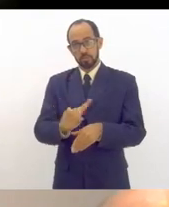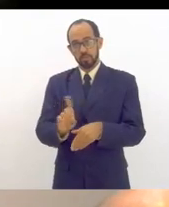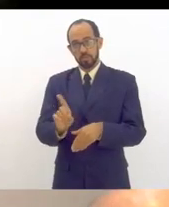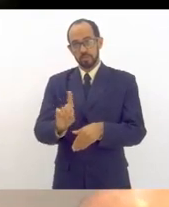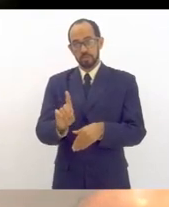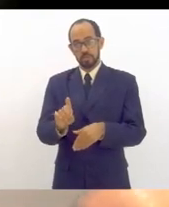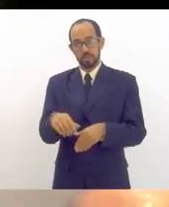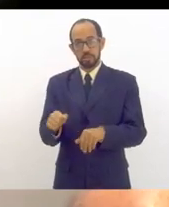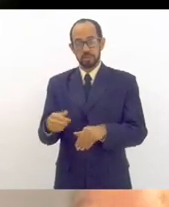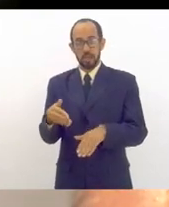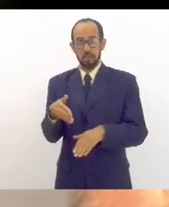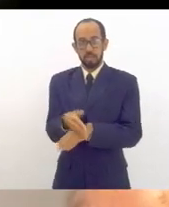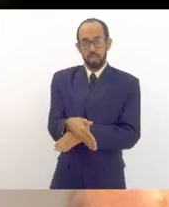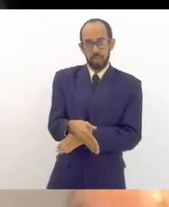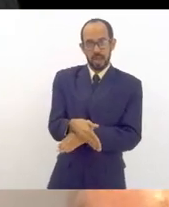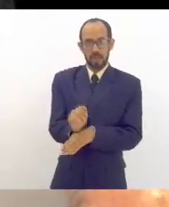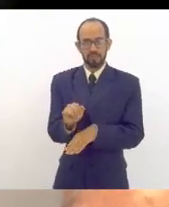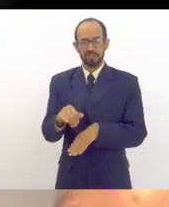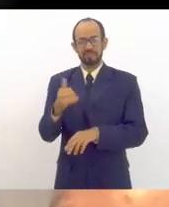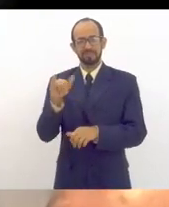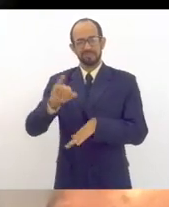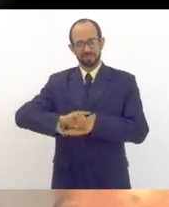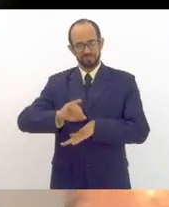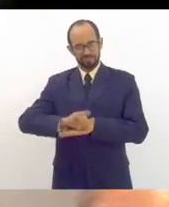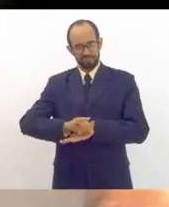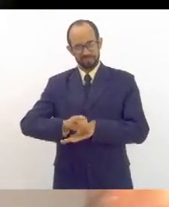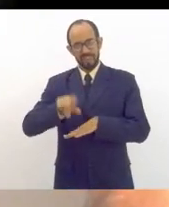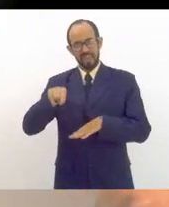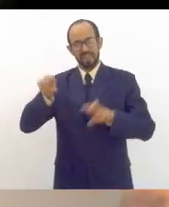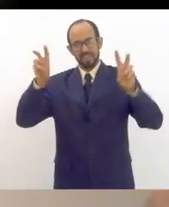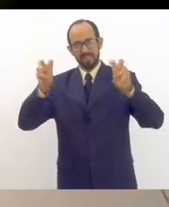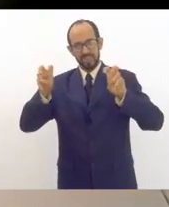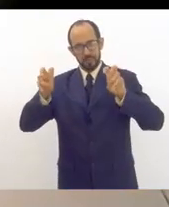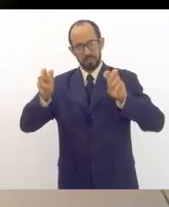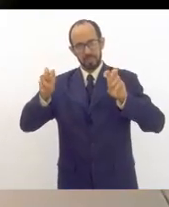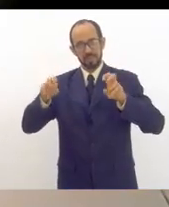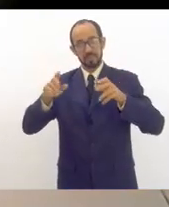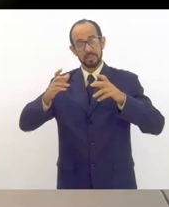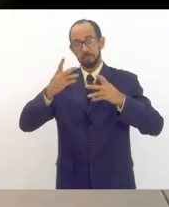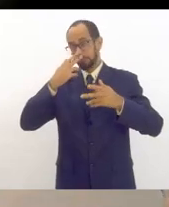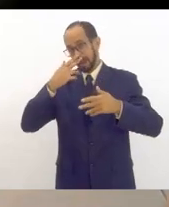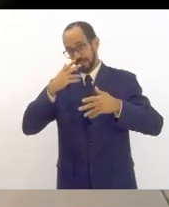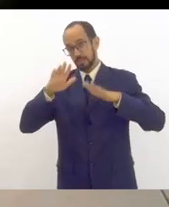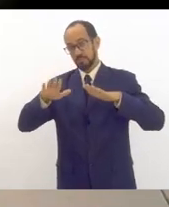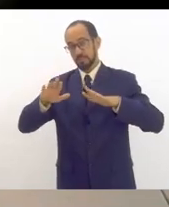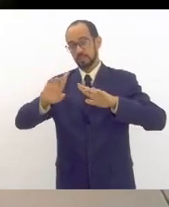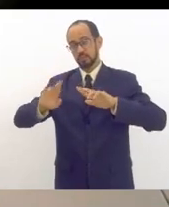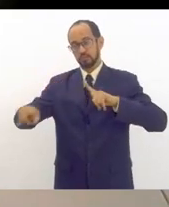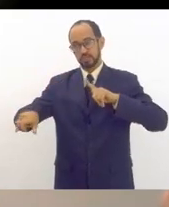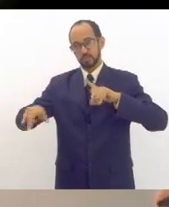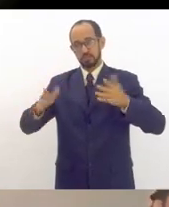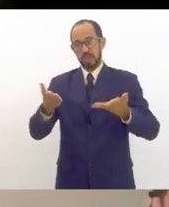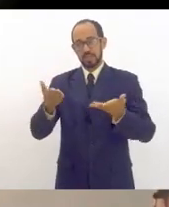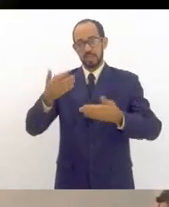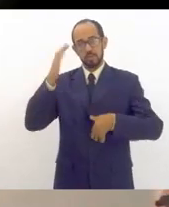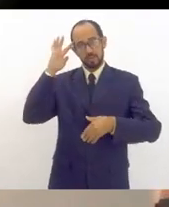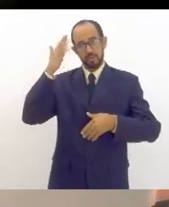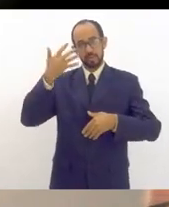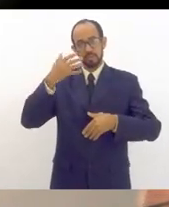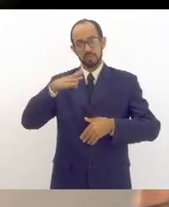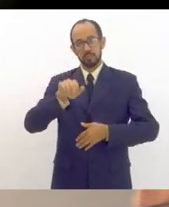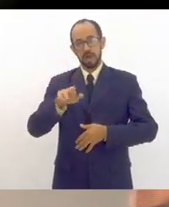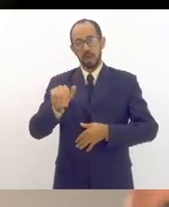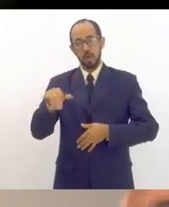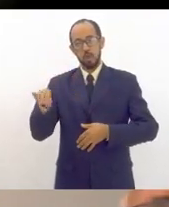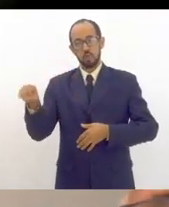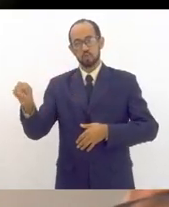Rio. São temas análogos, porém distintos. A gente não fez isso e a decisão do Barroso agora torna esses dois